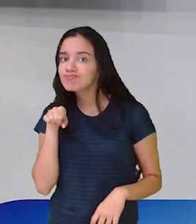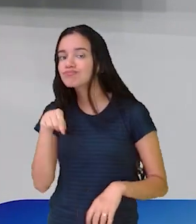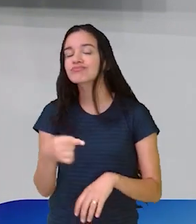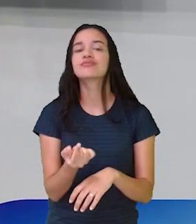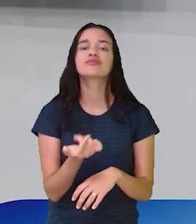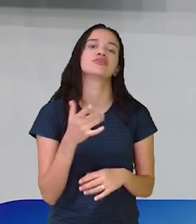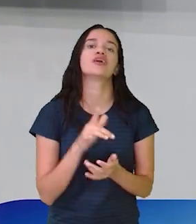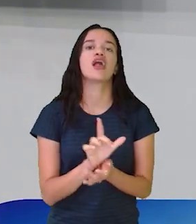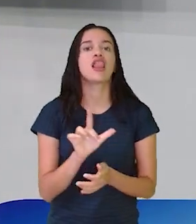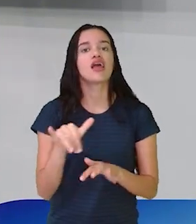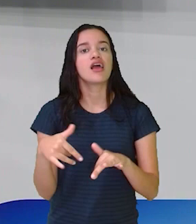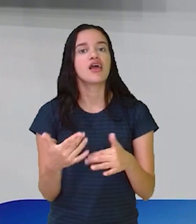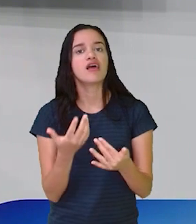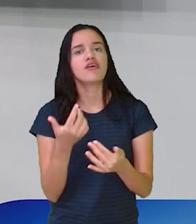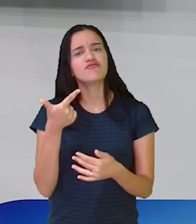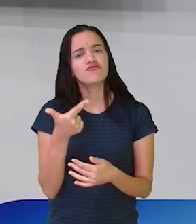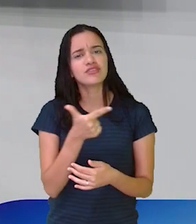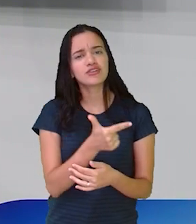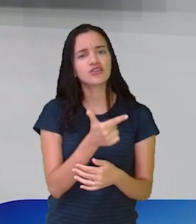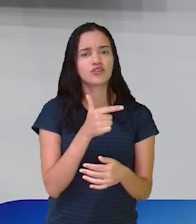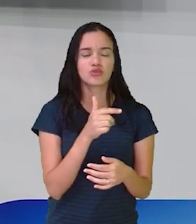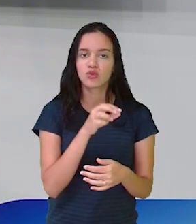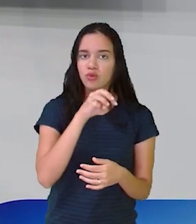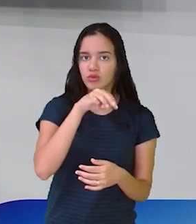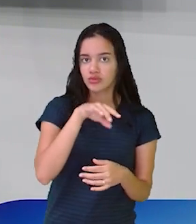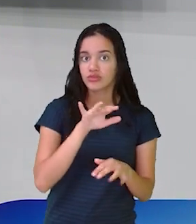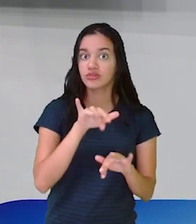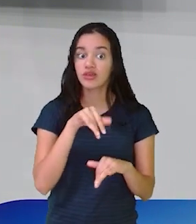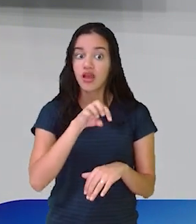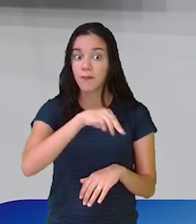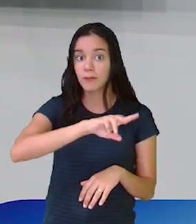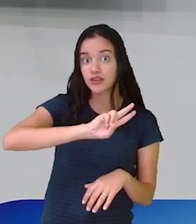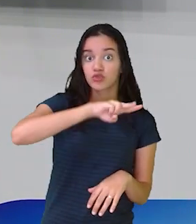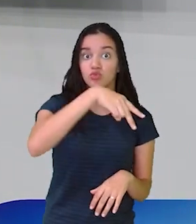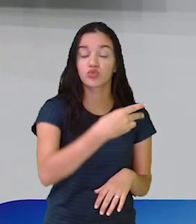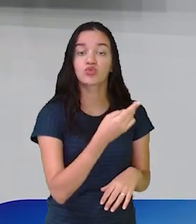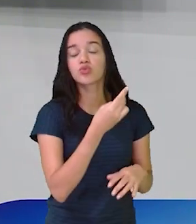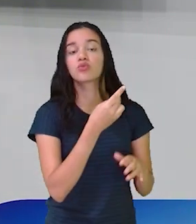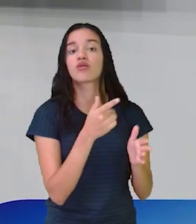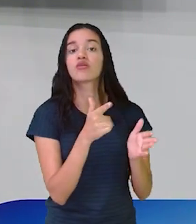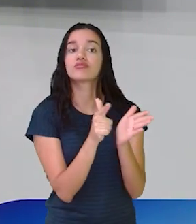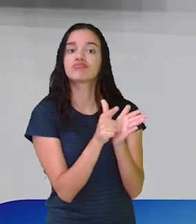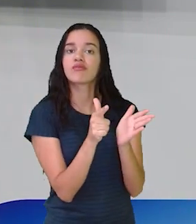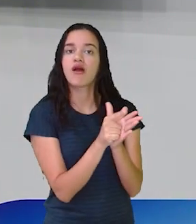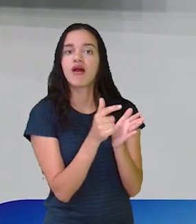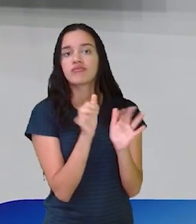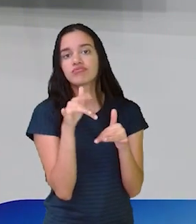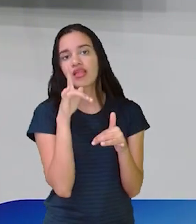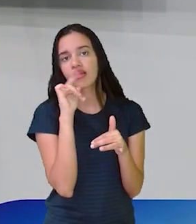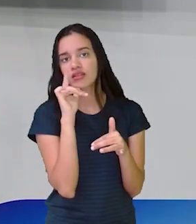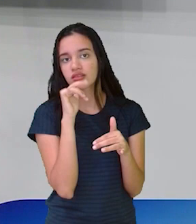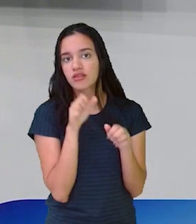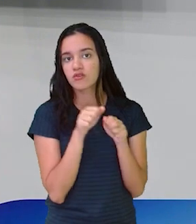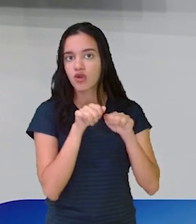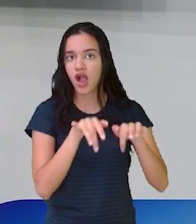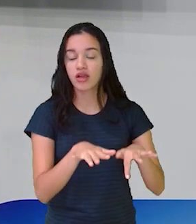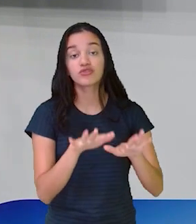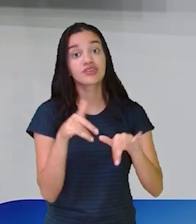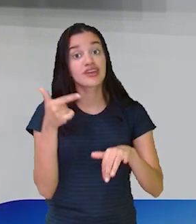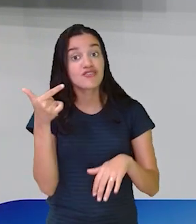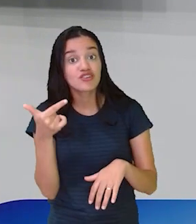lá 22 metros cúbicos na sua conta de água, quer dizer que você gastou